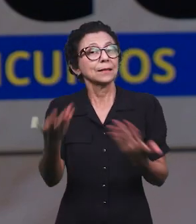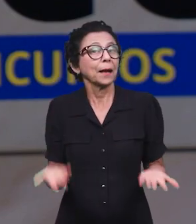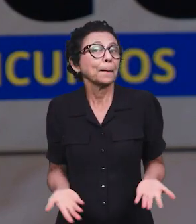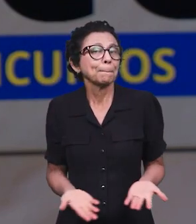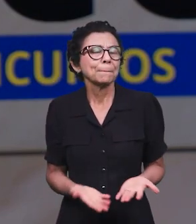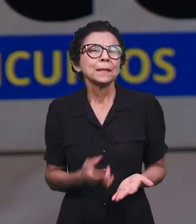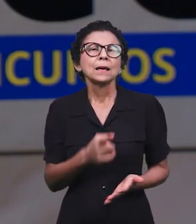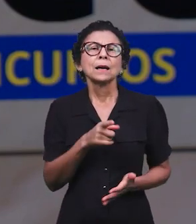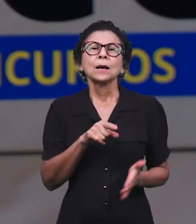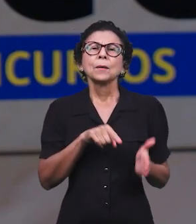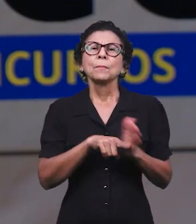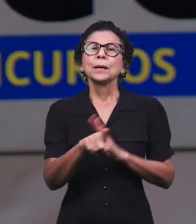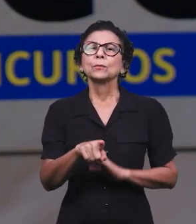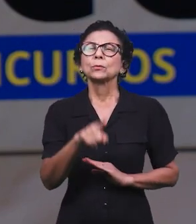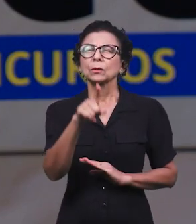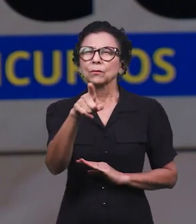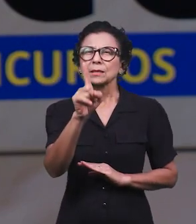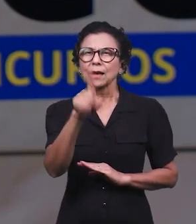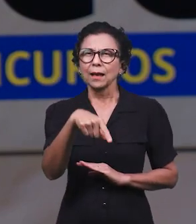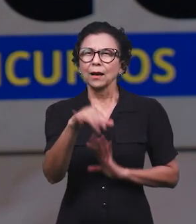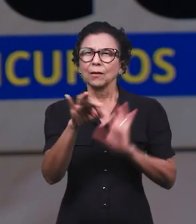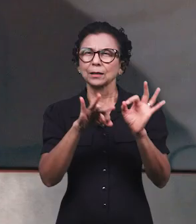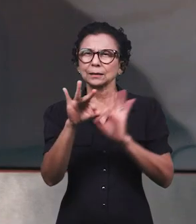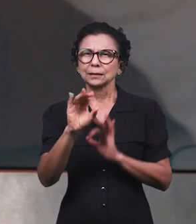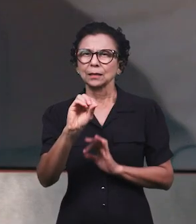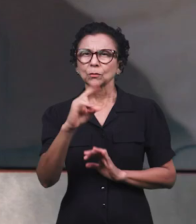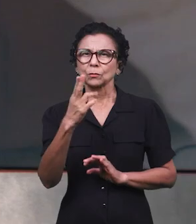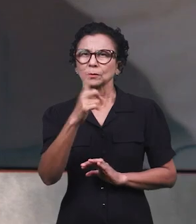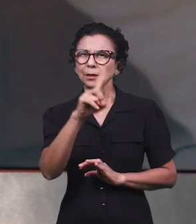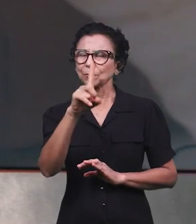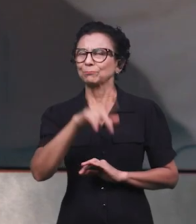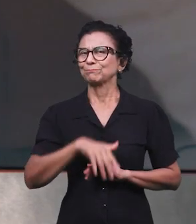se considera uma pessoa disciplinada ou não para estudar, tá?